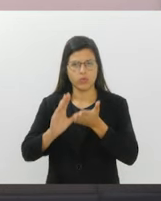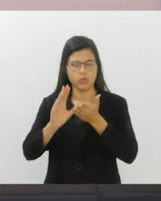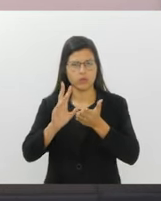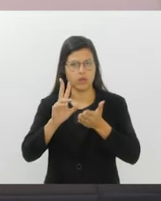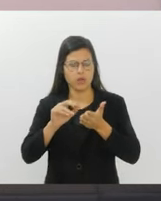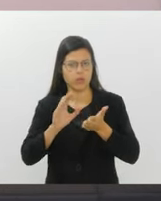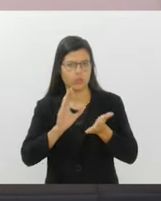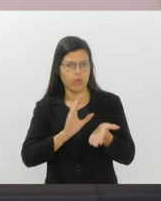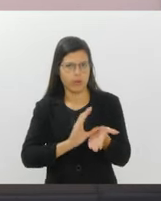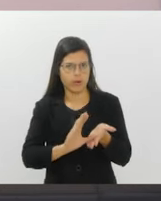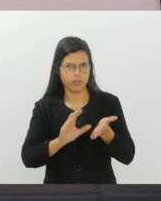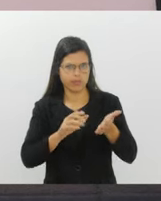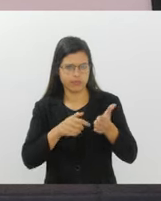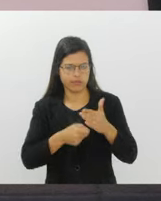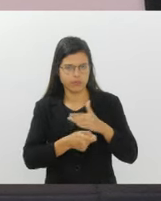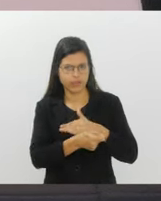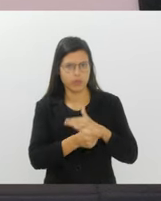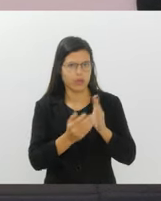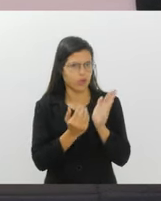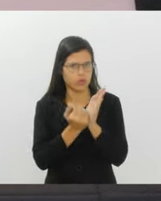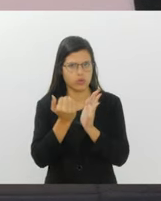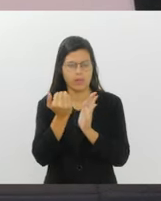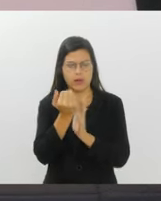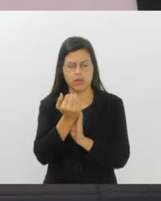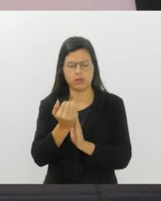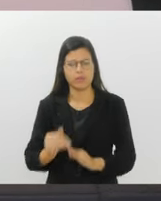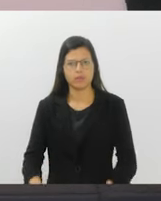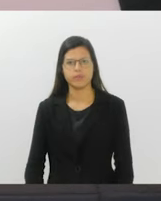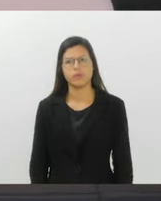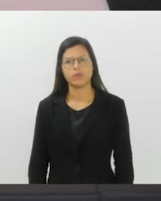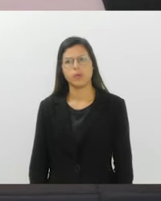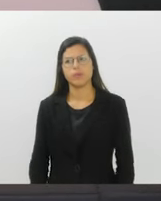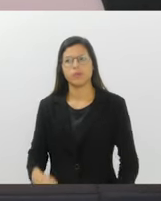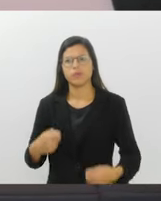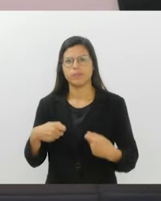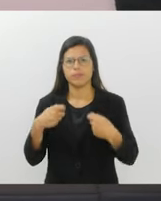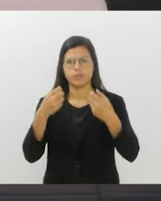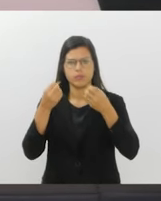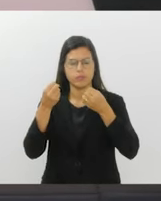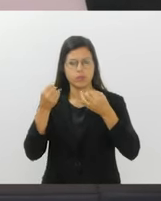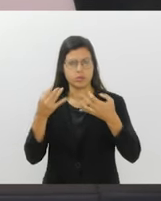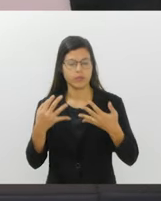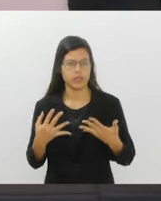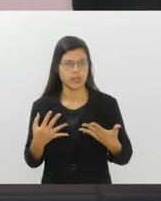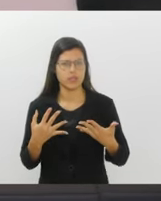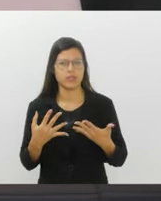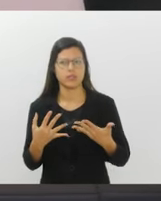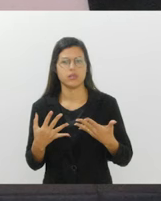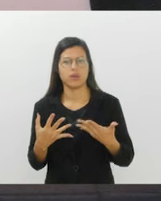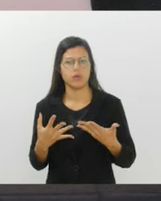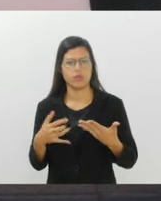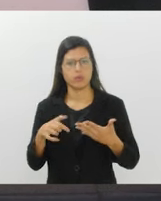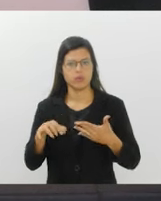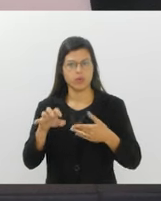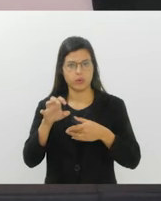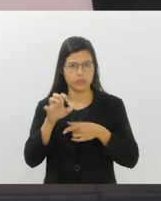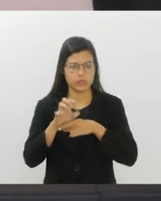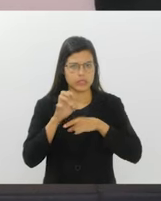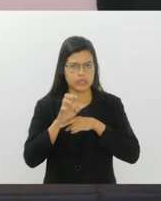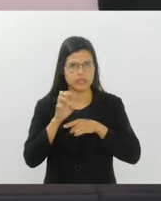Soberano. Aí cabe uma explicação. A previsão do Estado para o ano